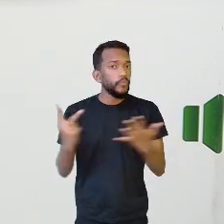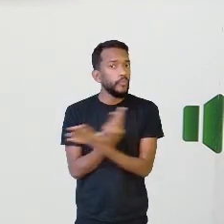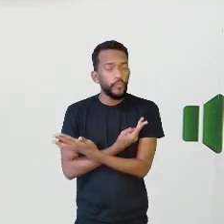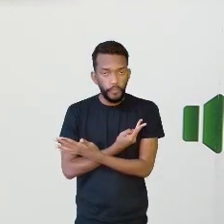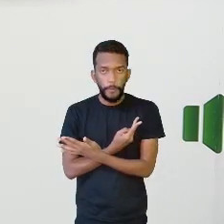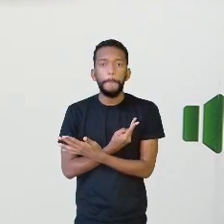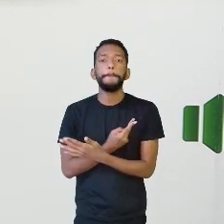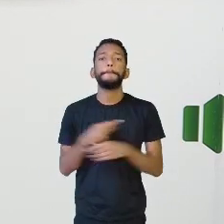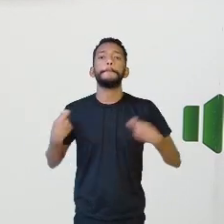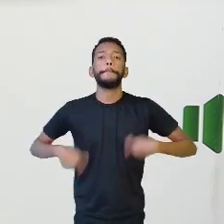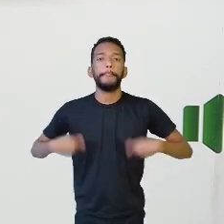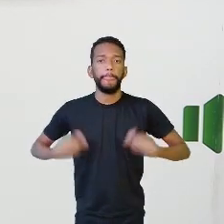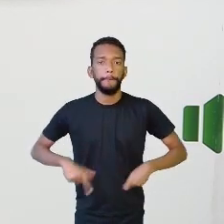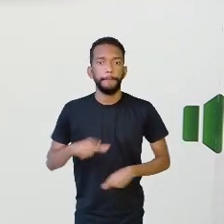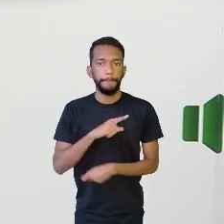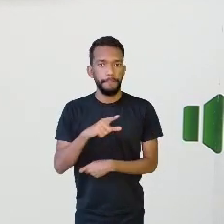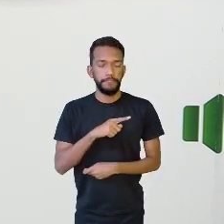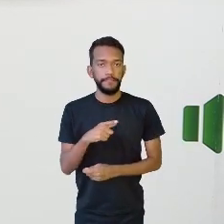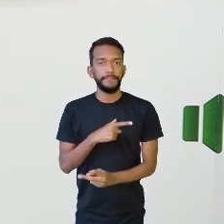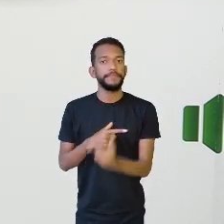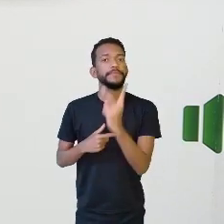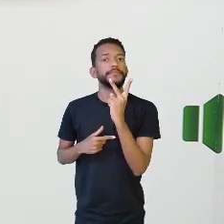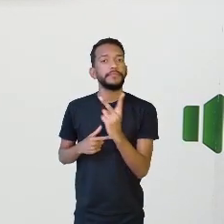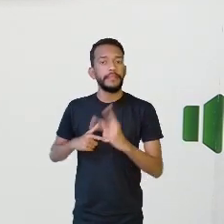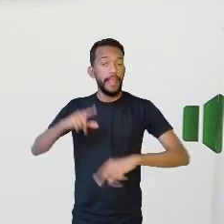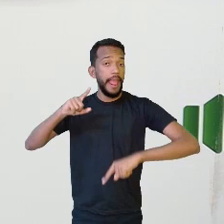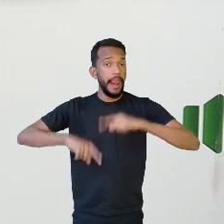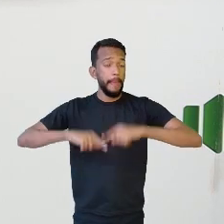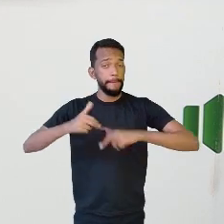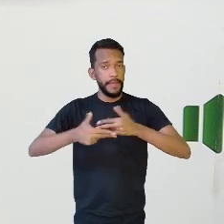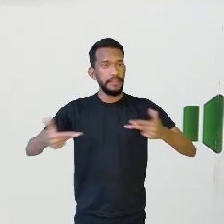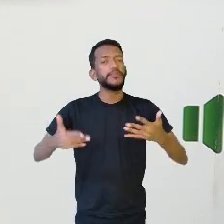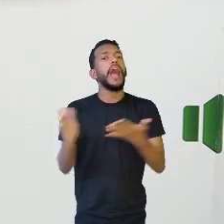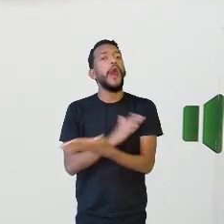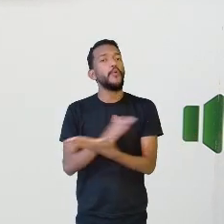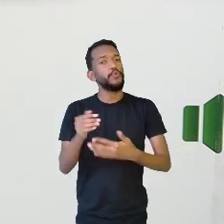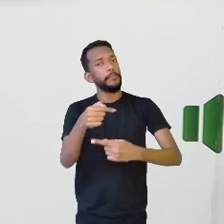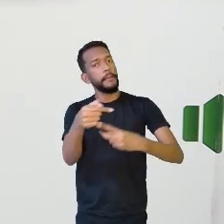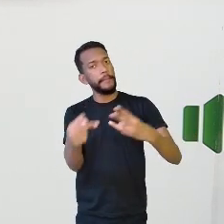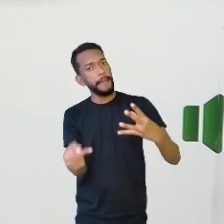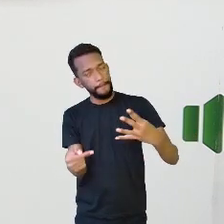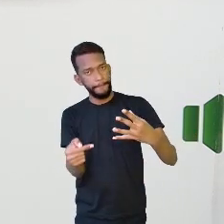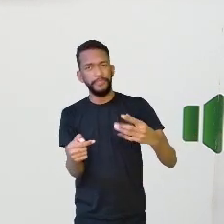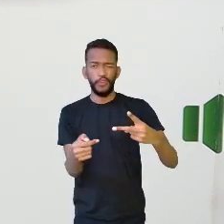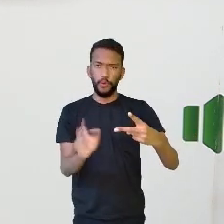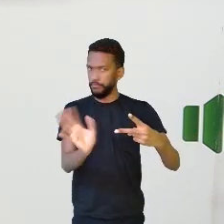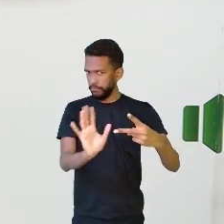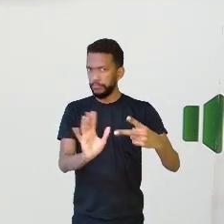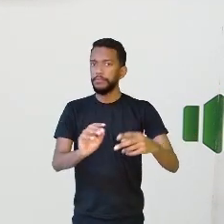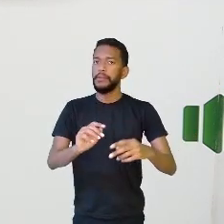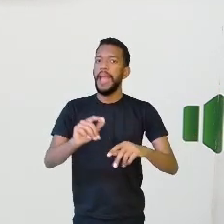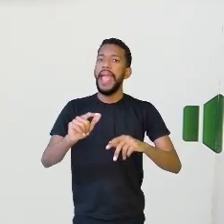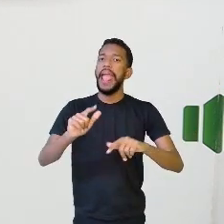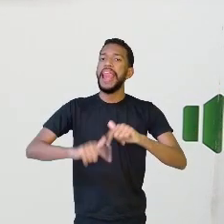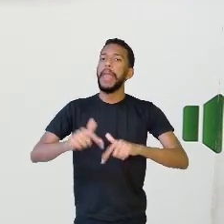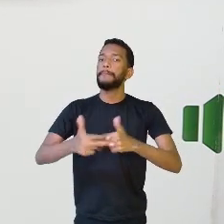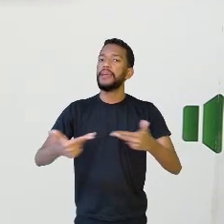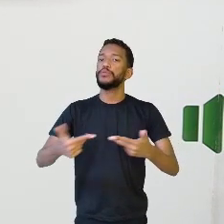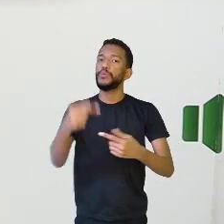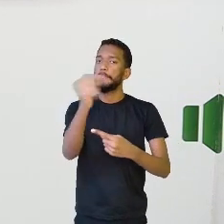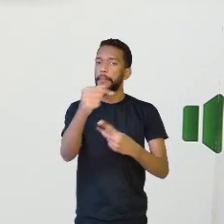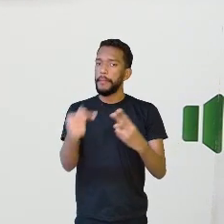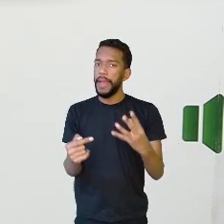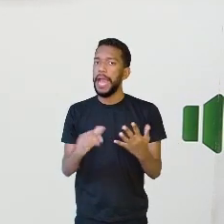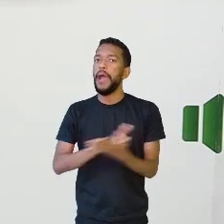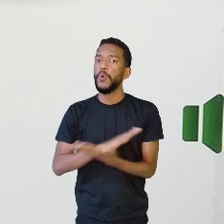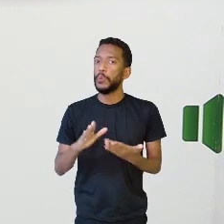acontecer, preciso ter alguns elementos. E nesse caso aí, vocês estão vendo aqui na